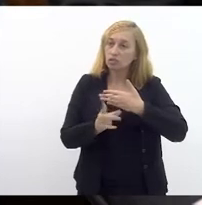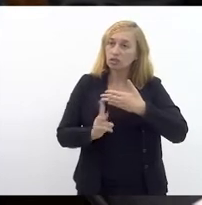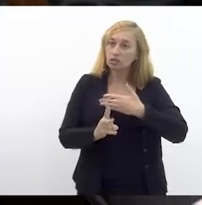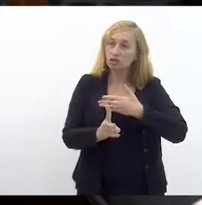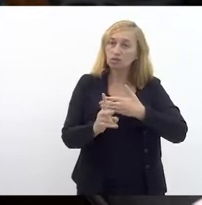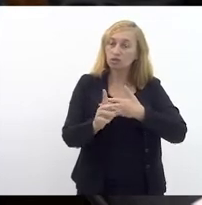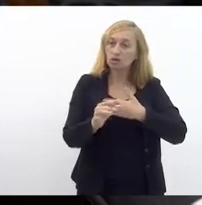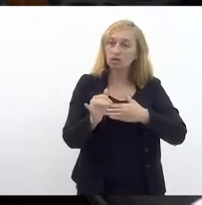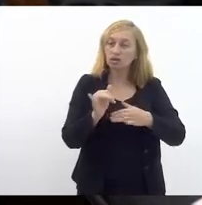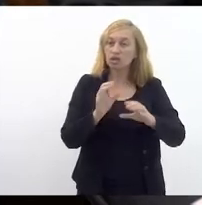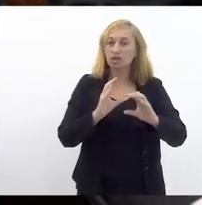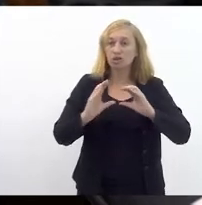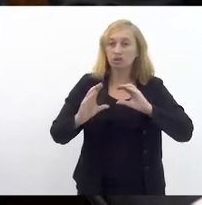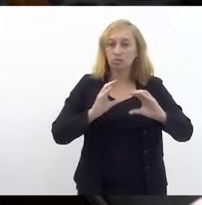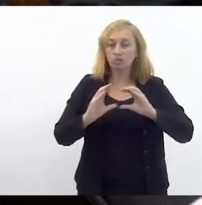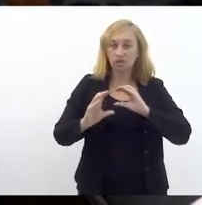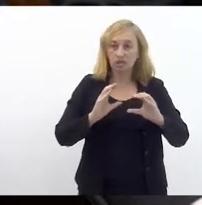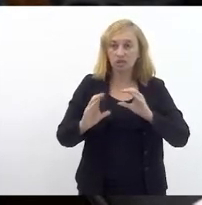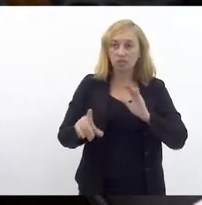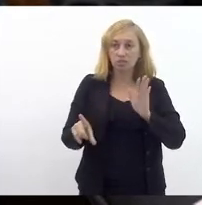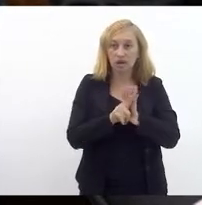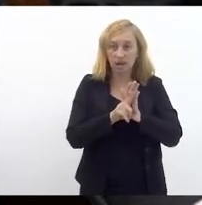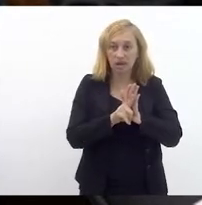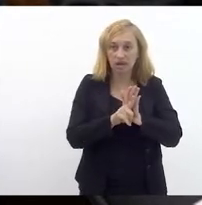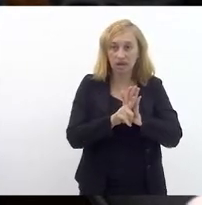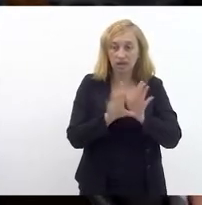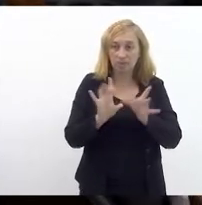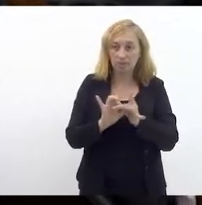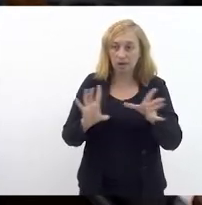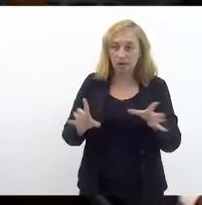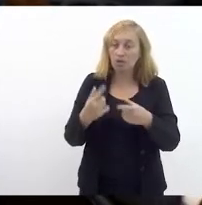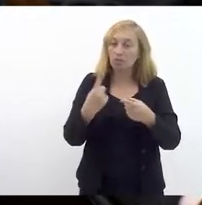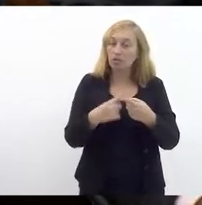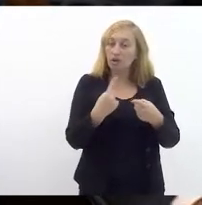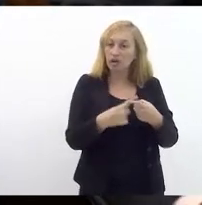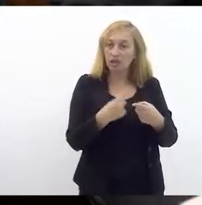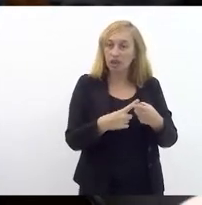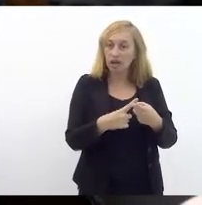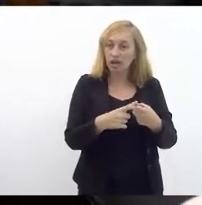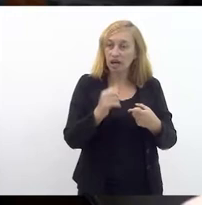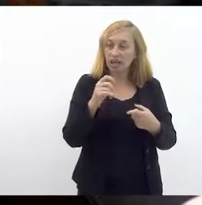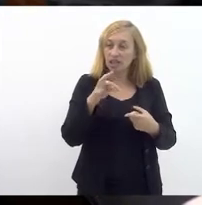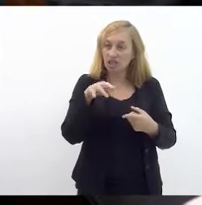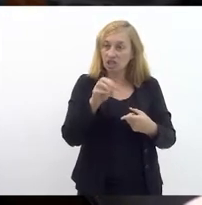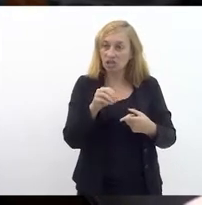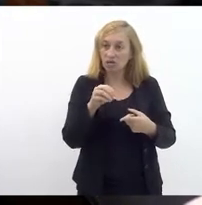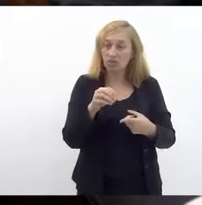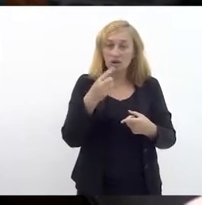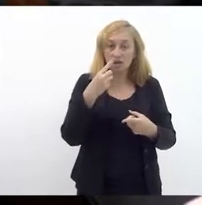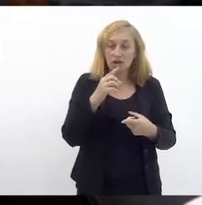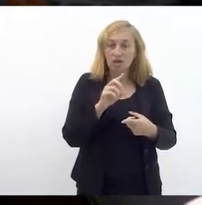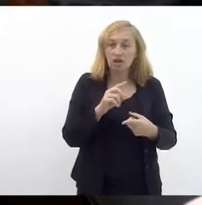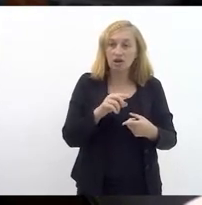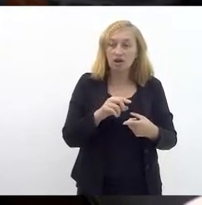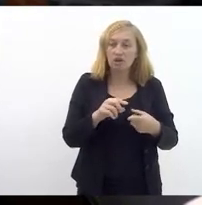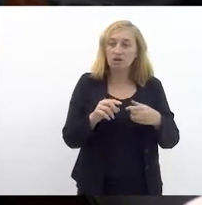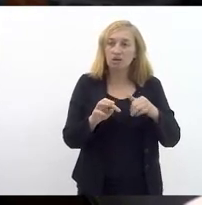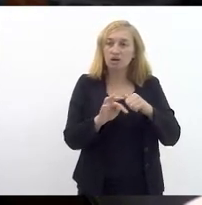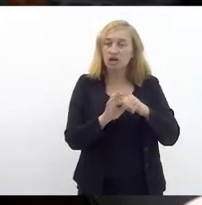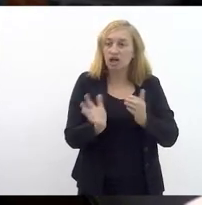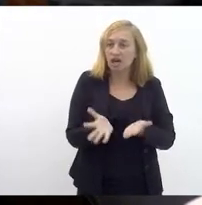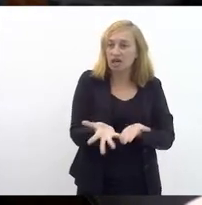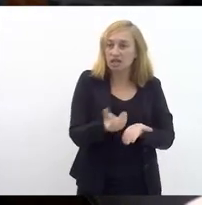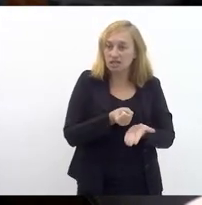mediador previsto na lei que nos institui, porque o aditivo previa que o atesto e o recebimento